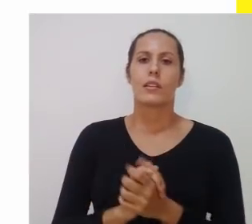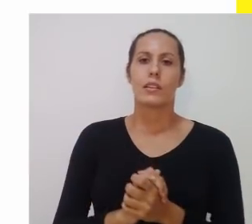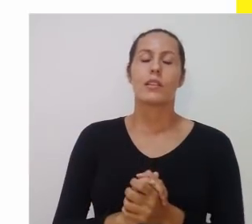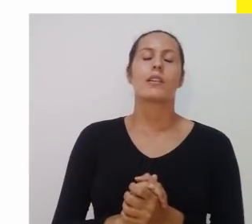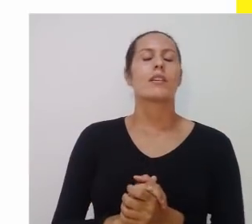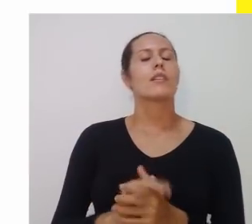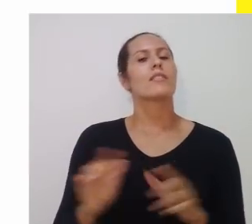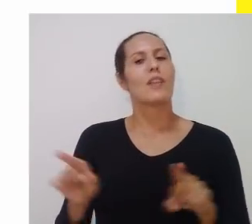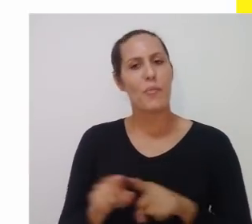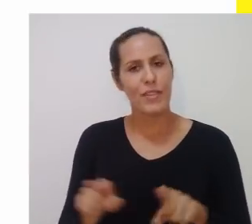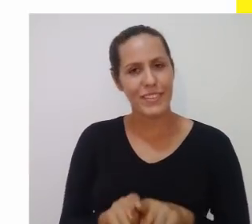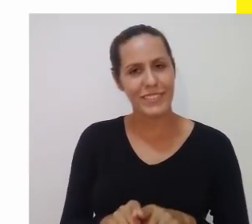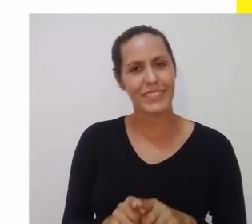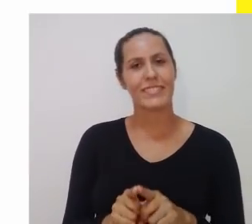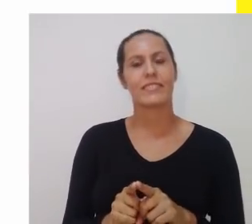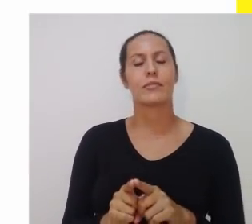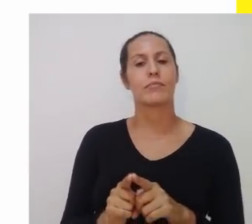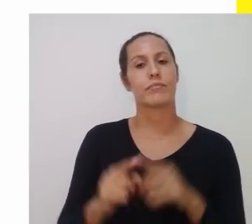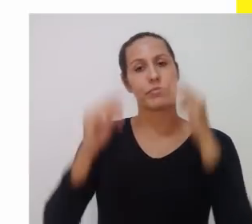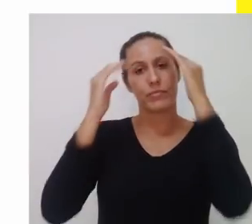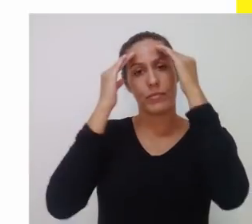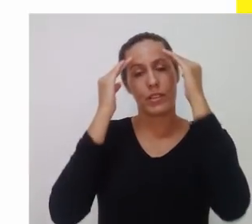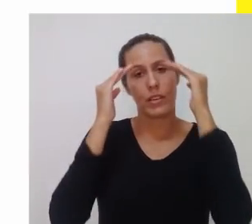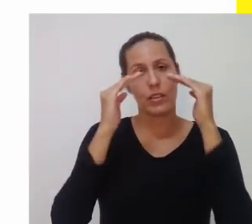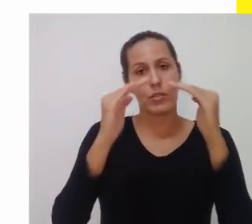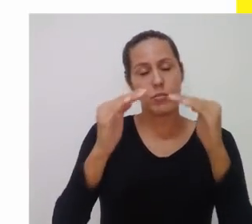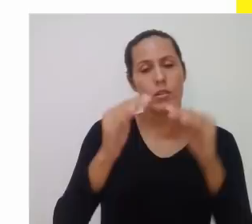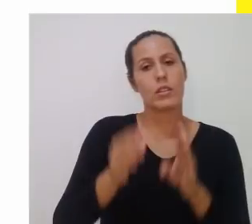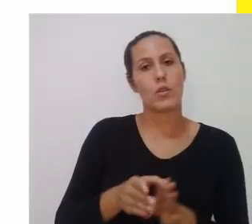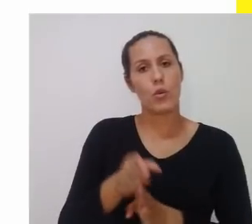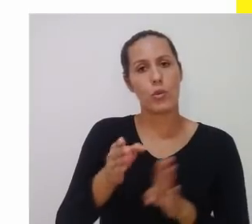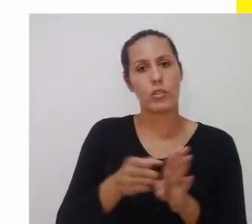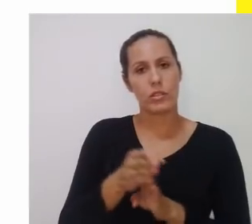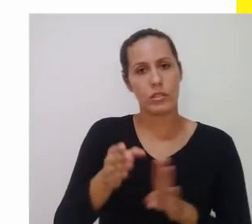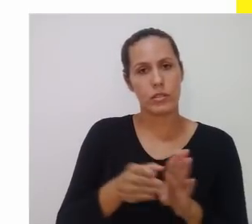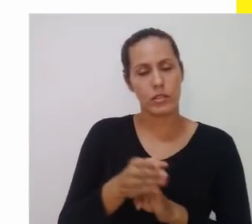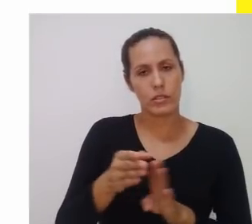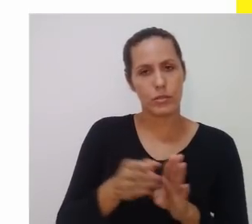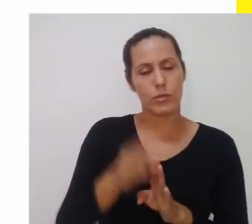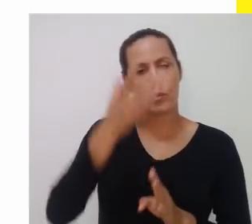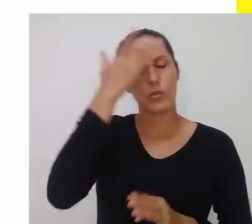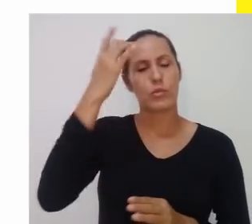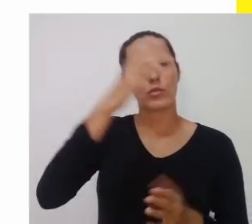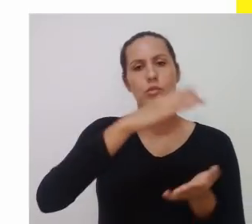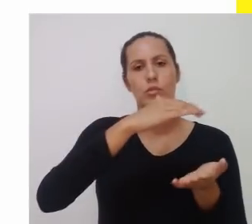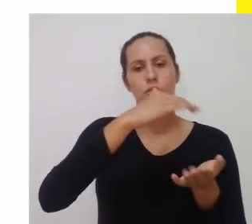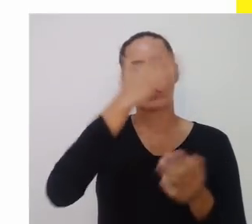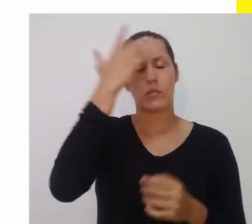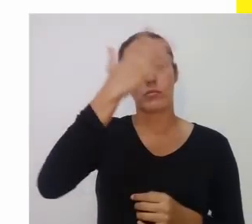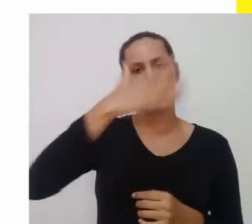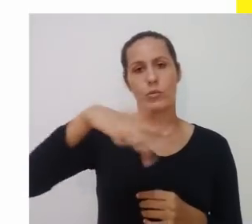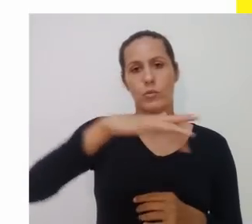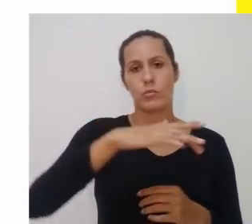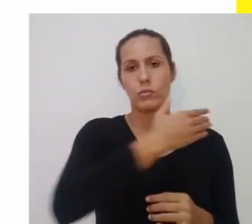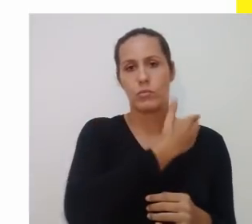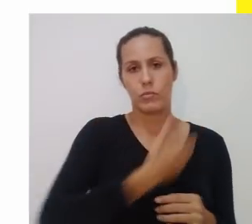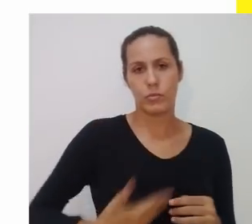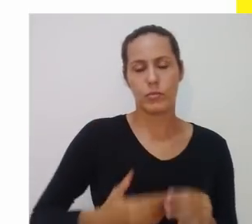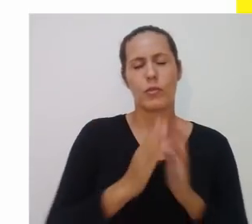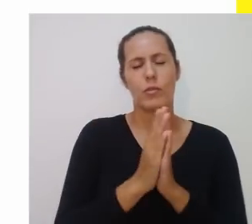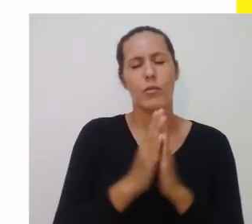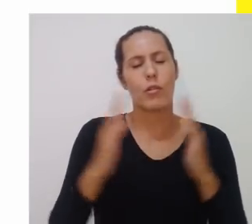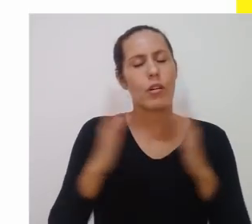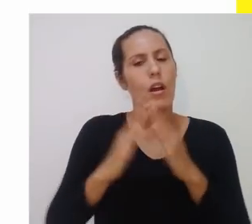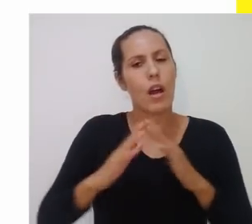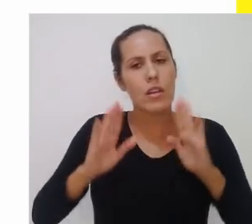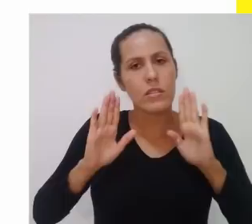vocês e, como eu não poderia deixar de falar, respeitem as orientações das autoridades sanitárias. Fiquem